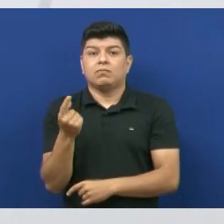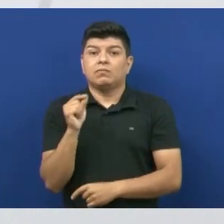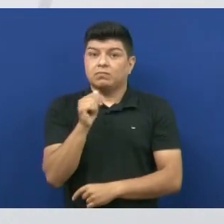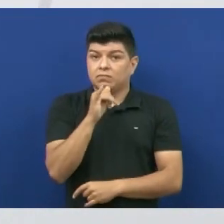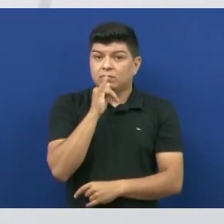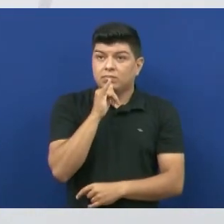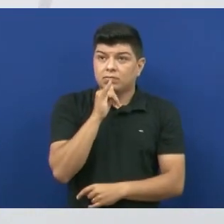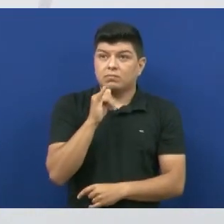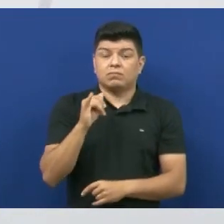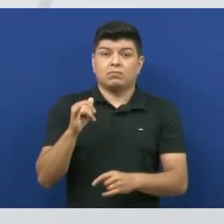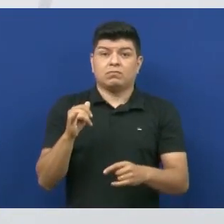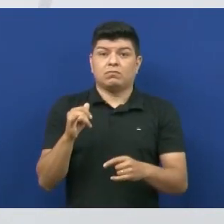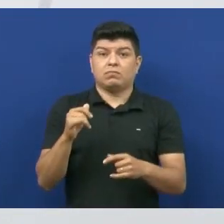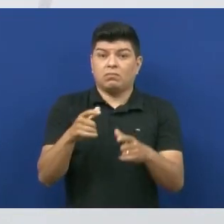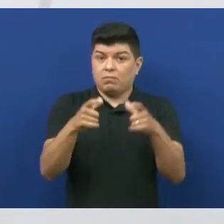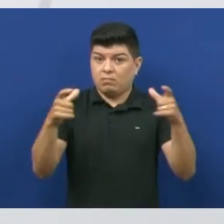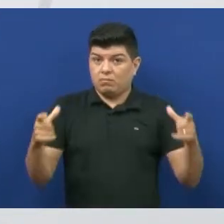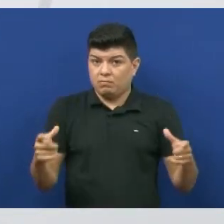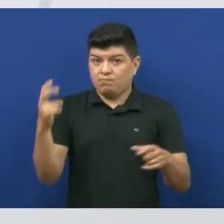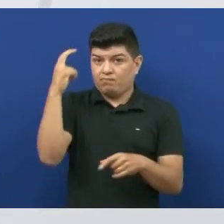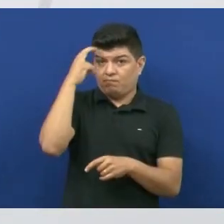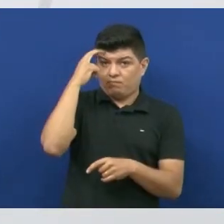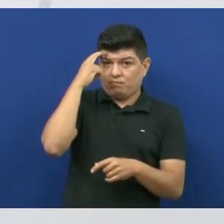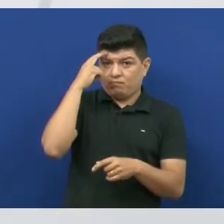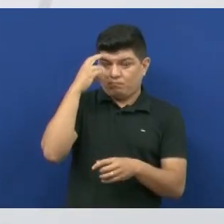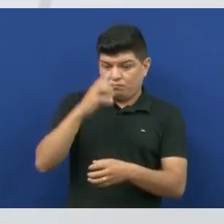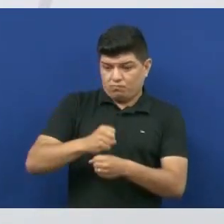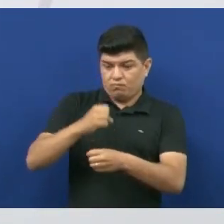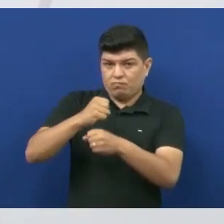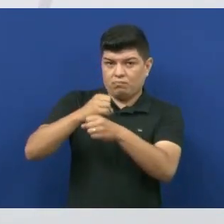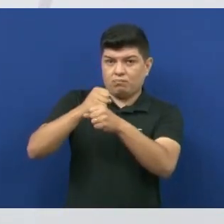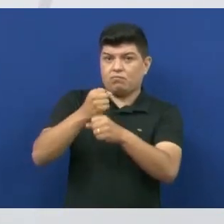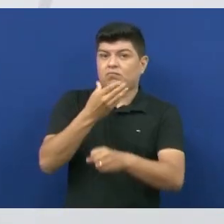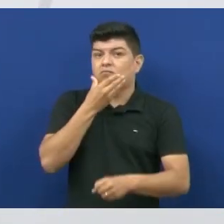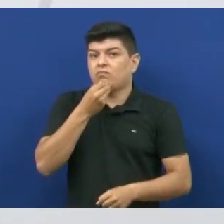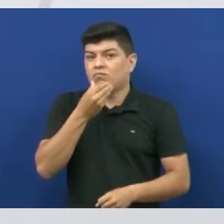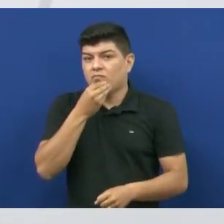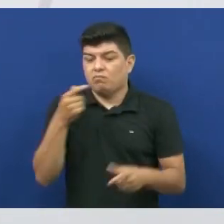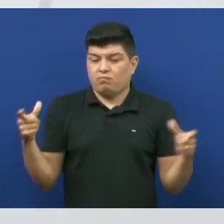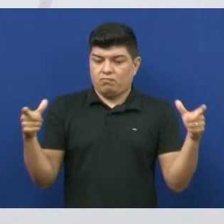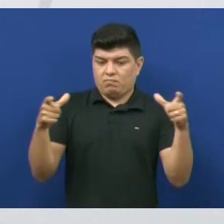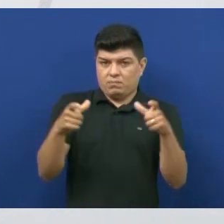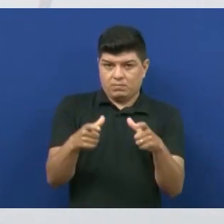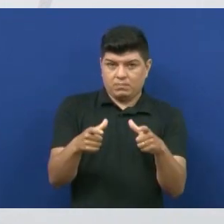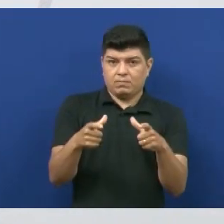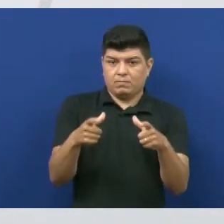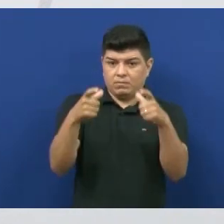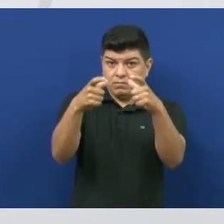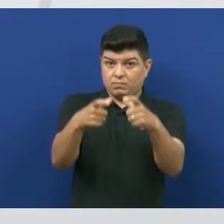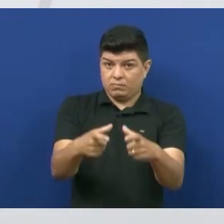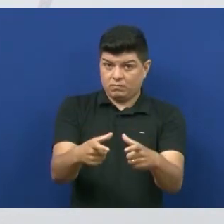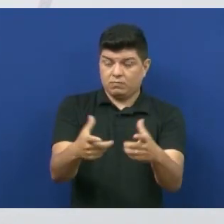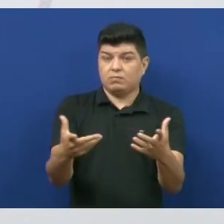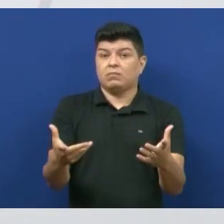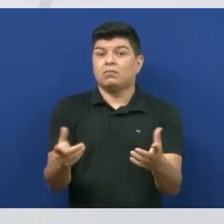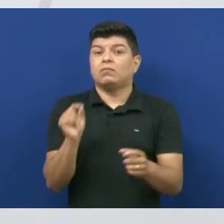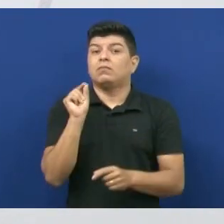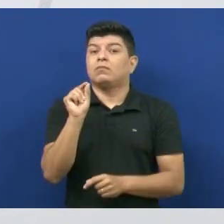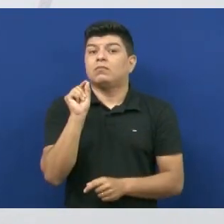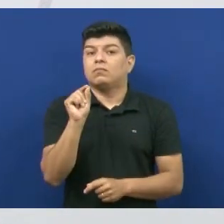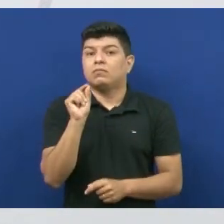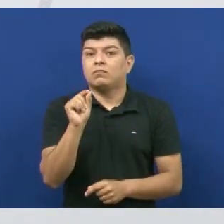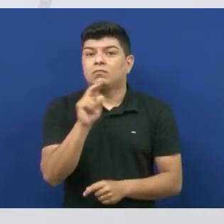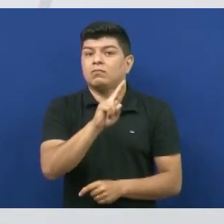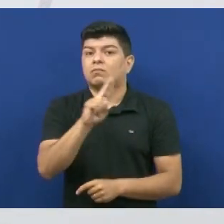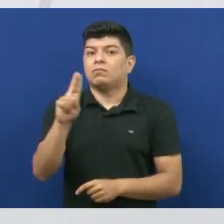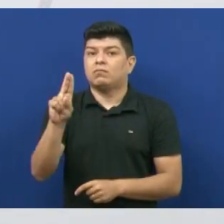quando a maioria é cultural, produzida pelo homem, e a minoria daquele espaço é